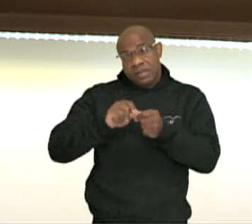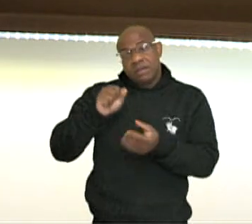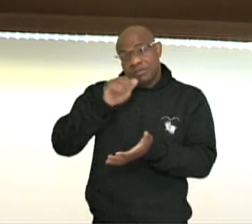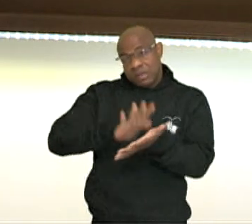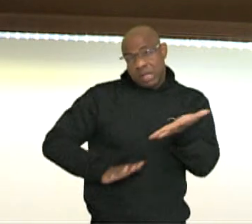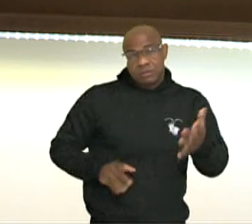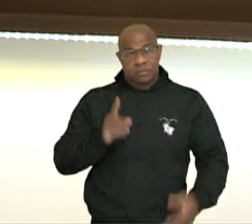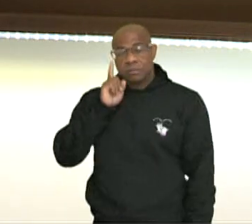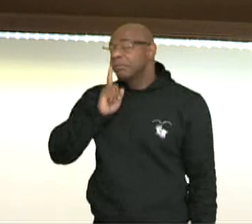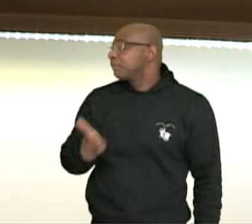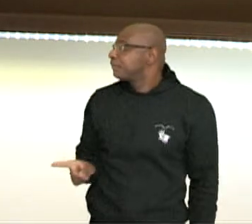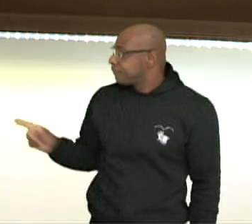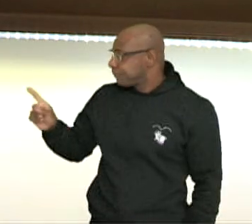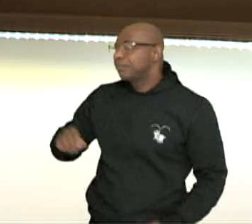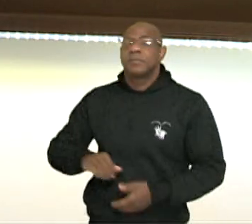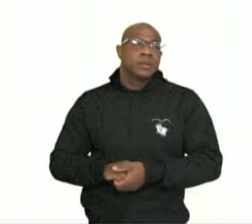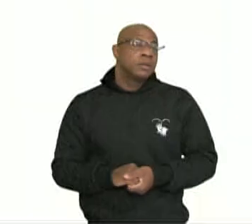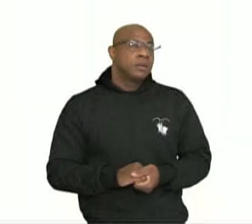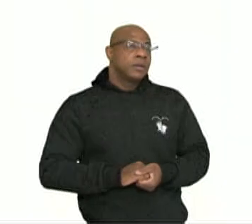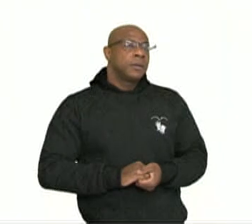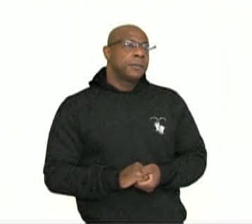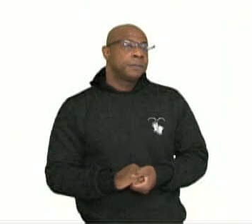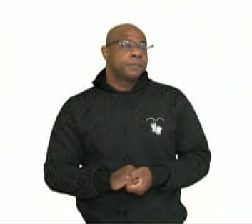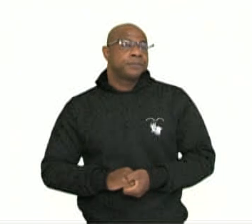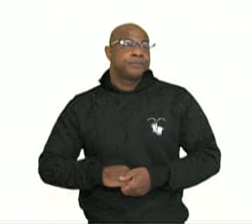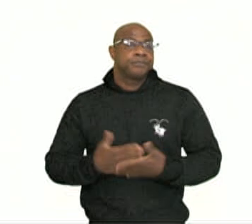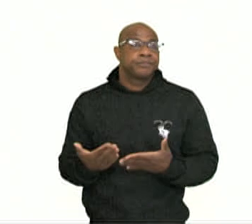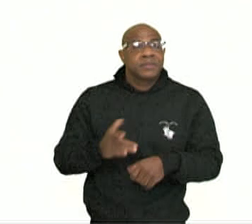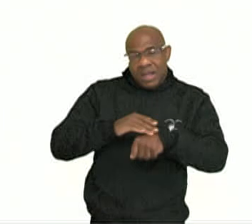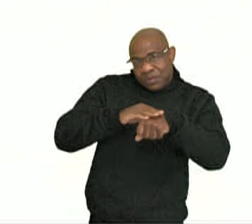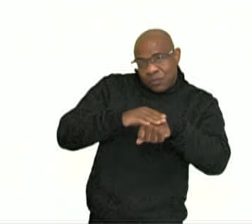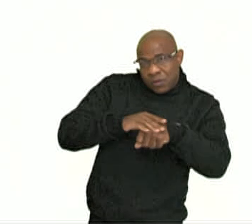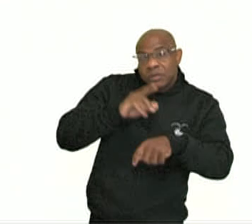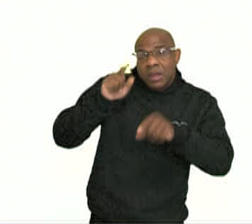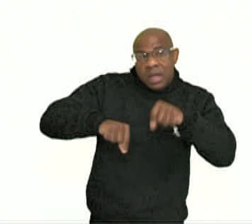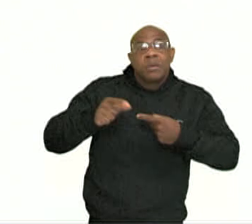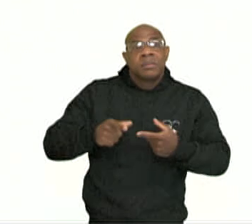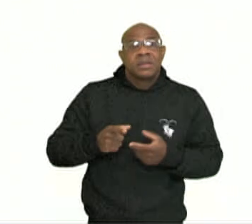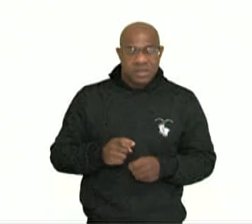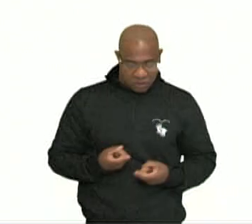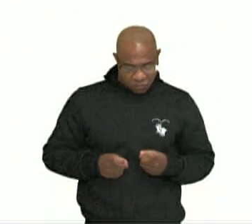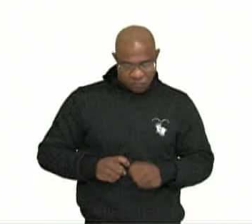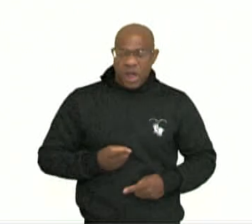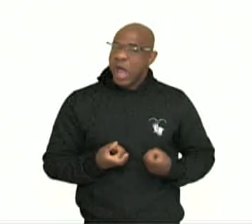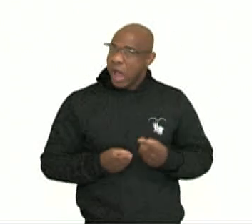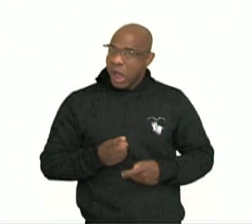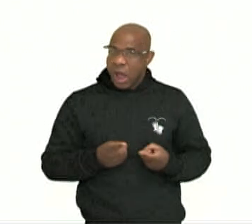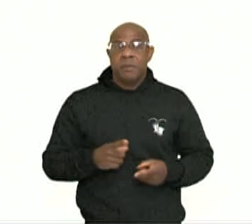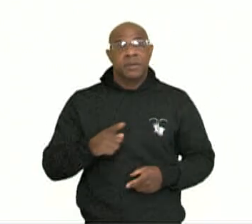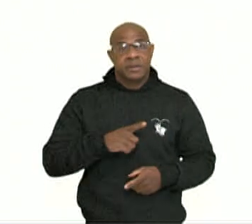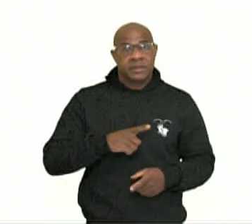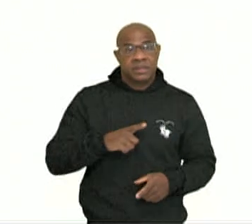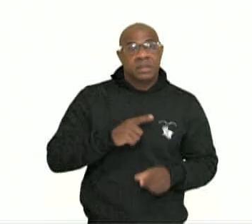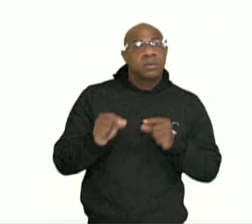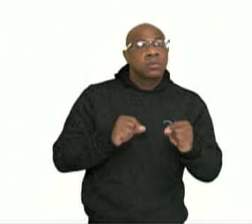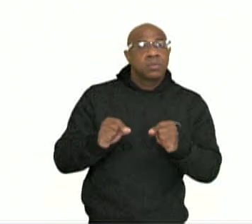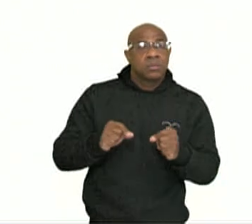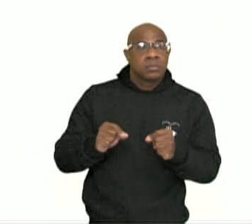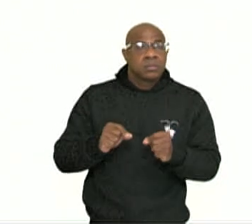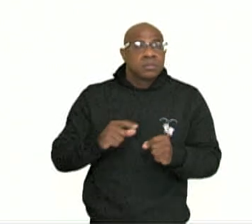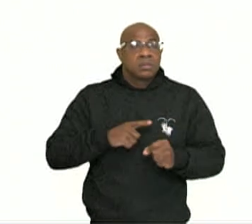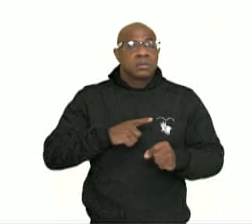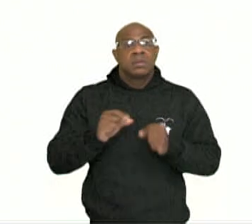uma atividade comigo sobre essa doença. A enterobiose ou osteoporose é uma verminose intestinal que tem por causa